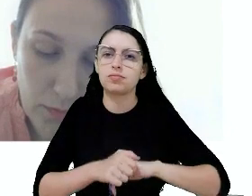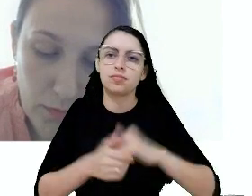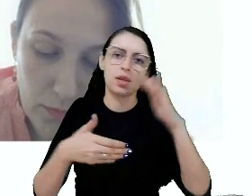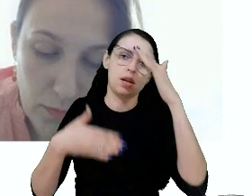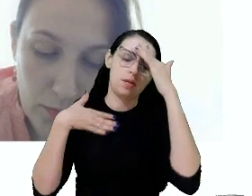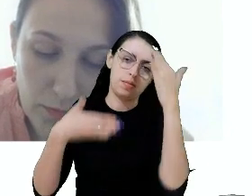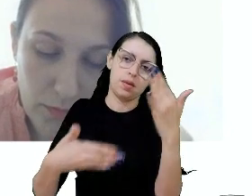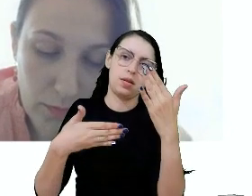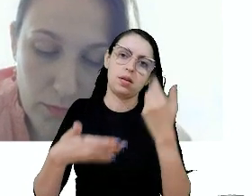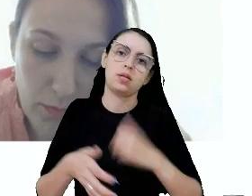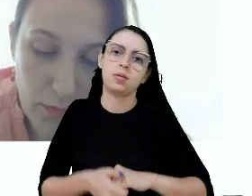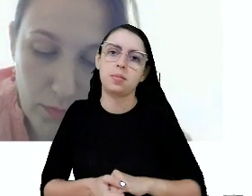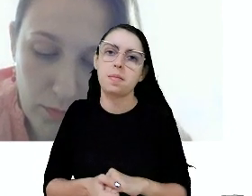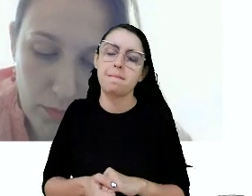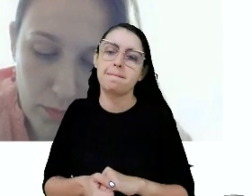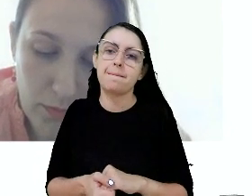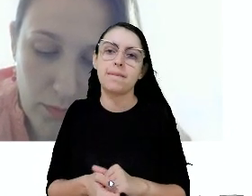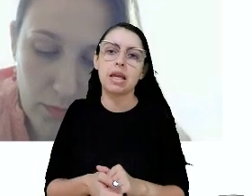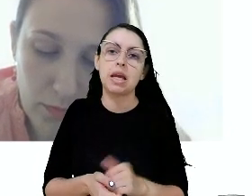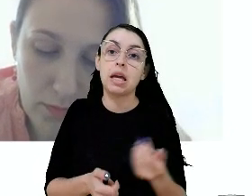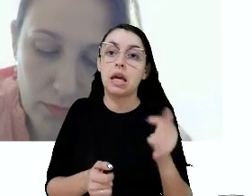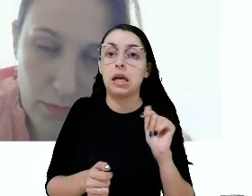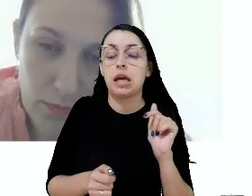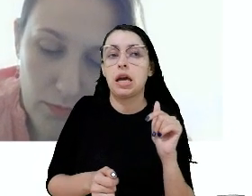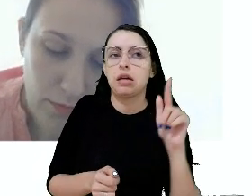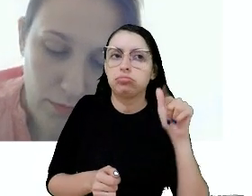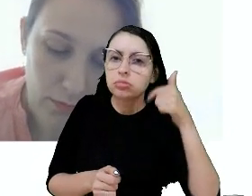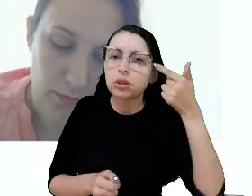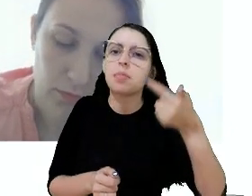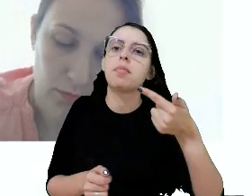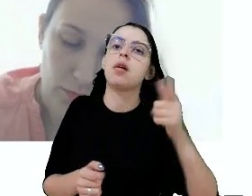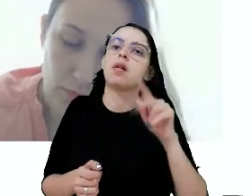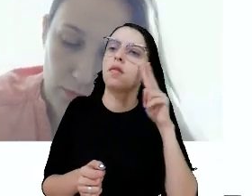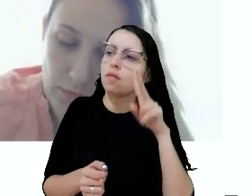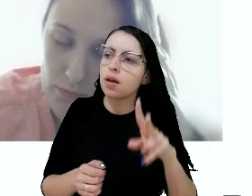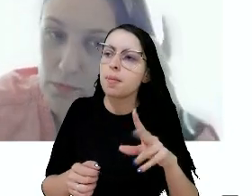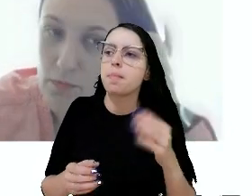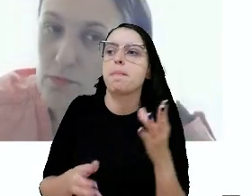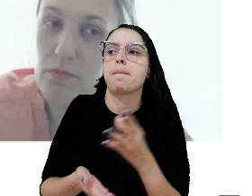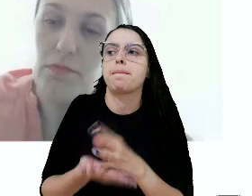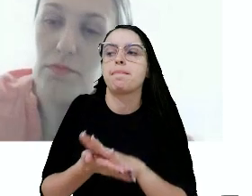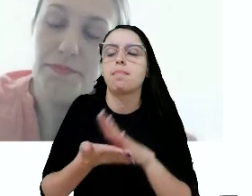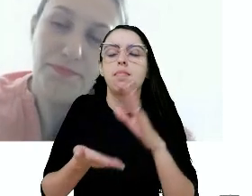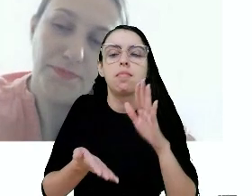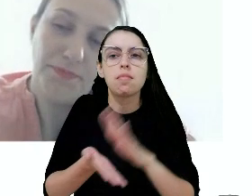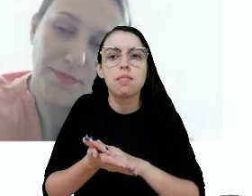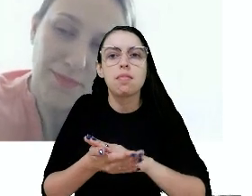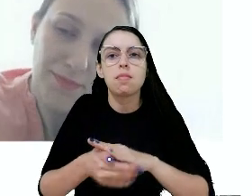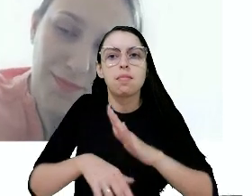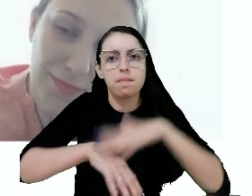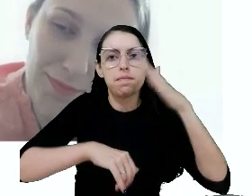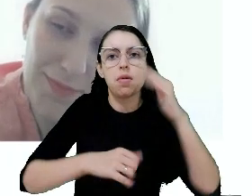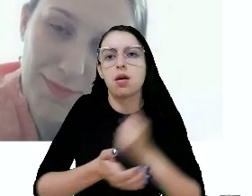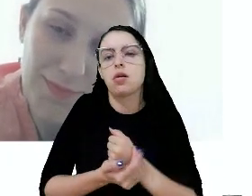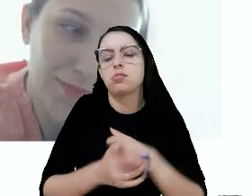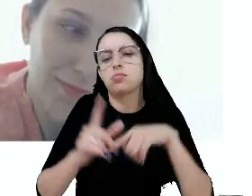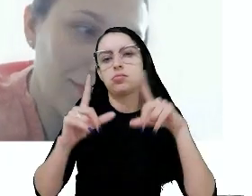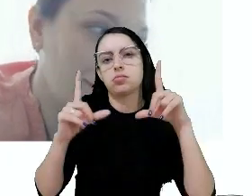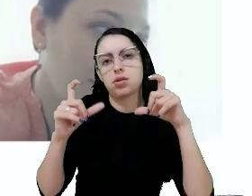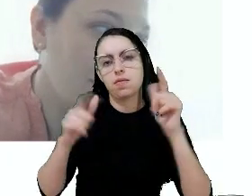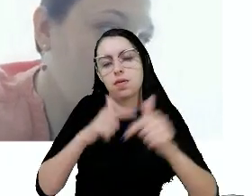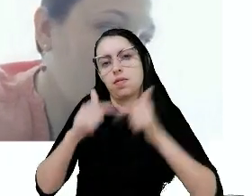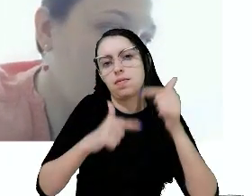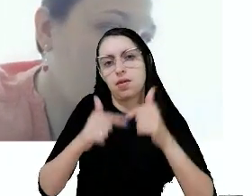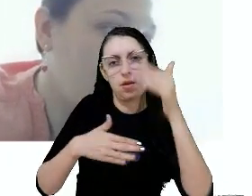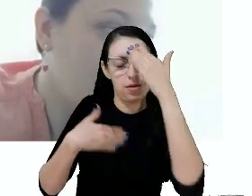Meus agradecimentos e amanhã queremos ver mais, sim, desse trabalho primoroso. Muito